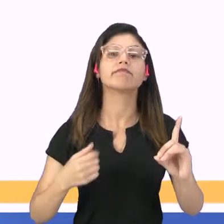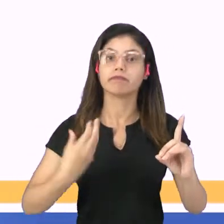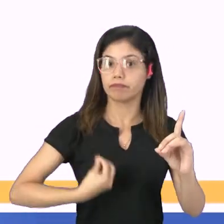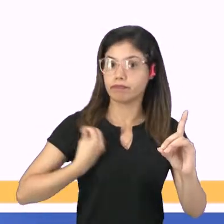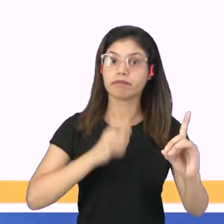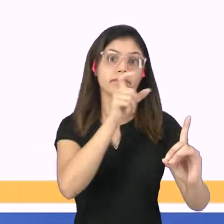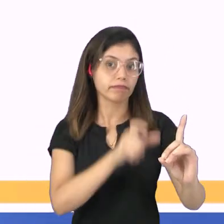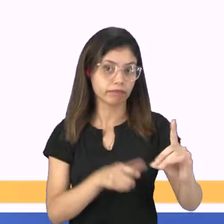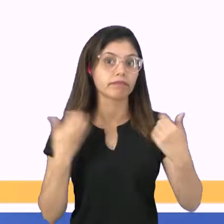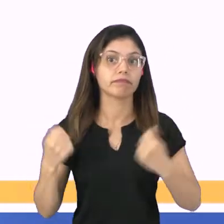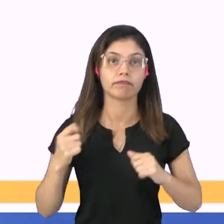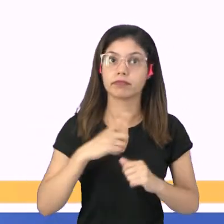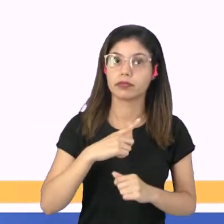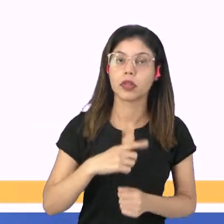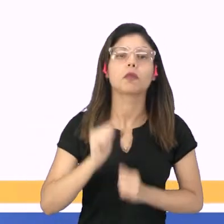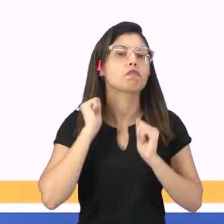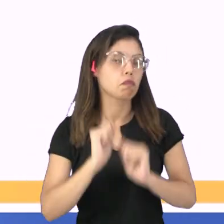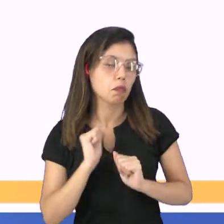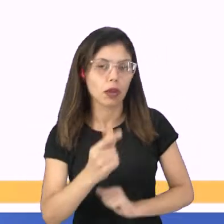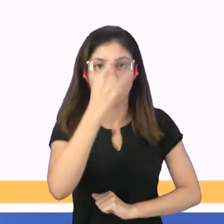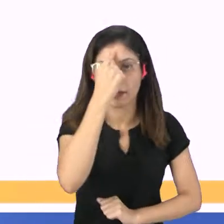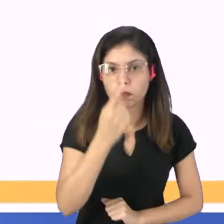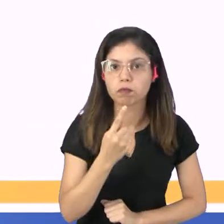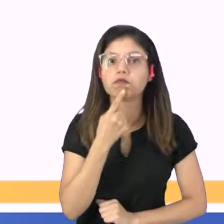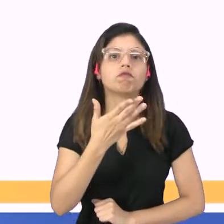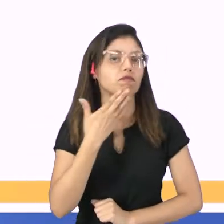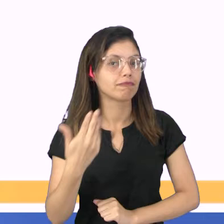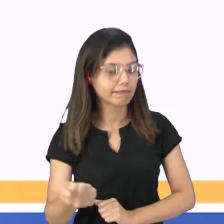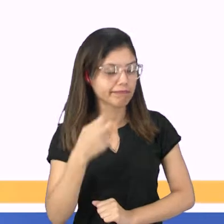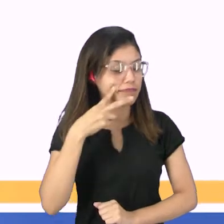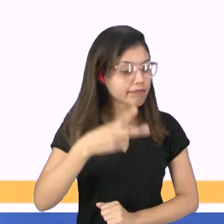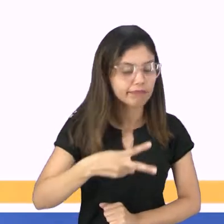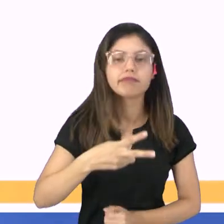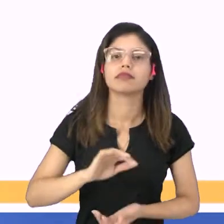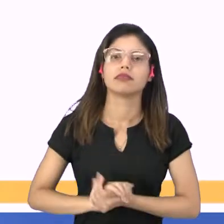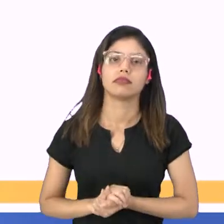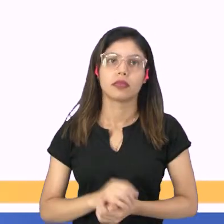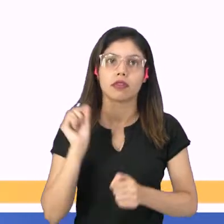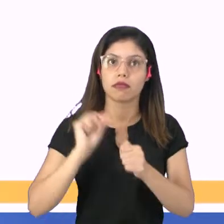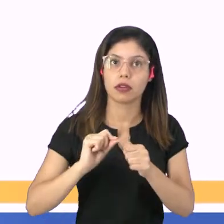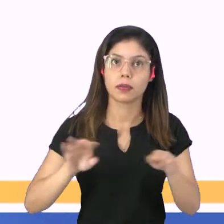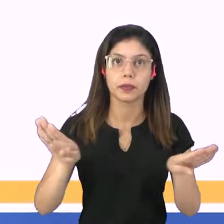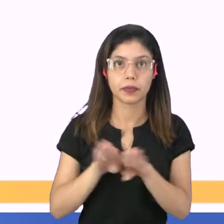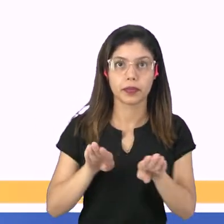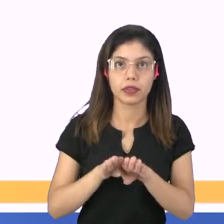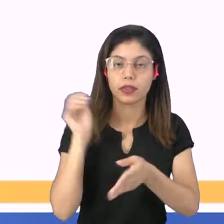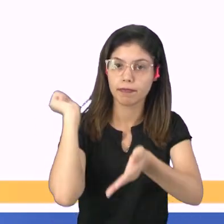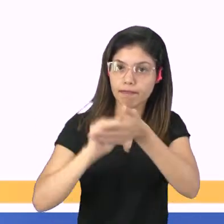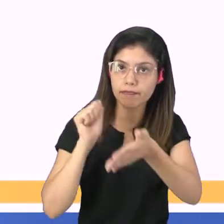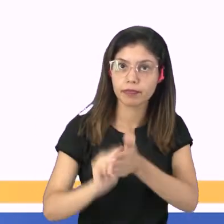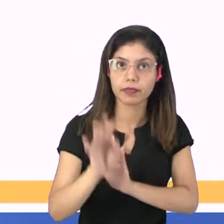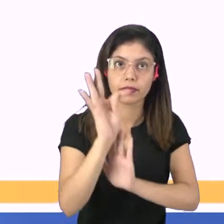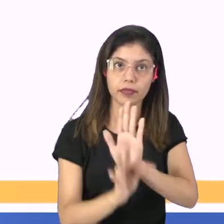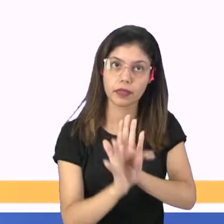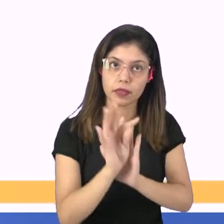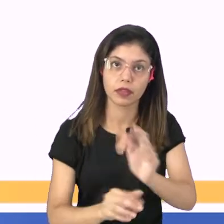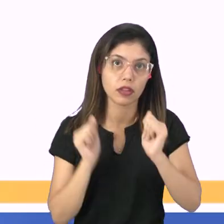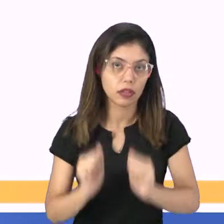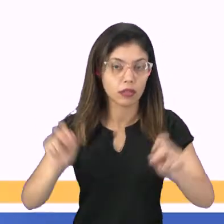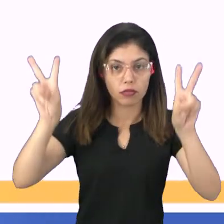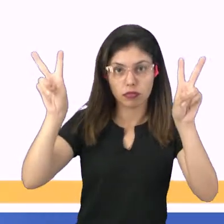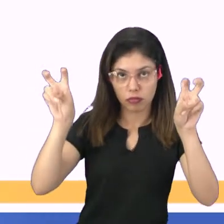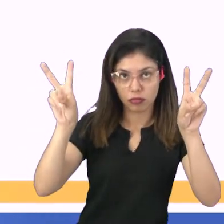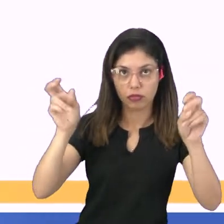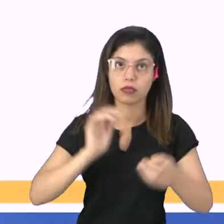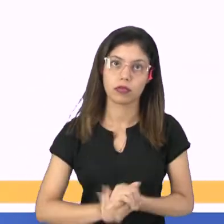numa biografia. Então, além disso, você pode acrescentar imagens, que isso torna ainda mais interessante o trabalho. Feito isso, você deve